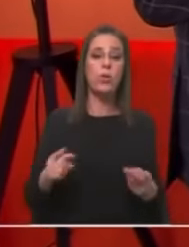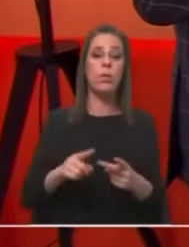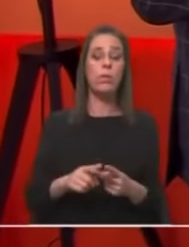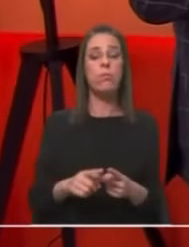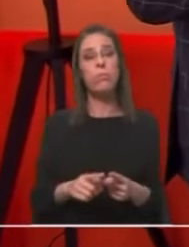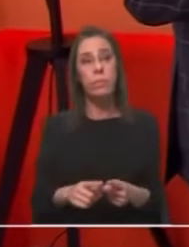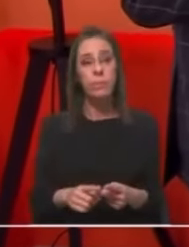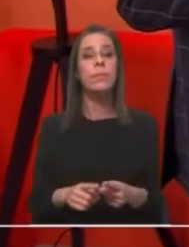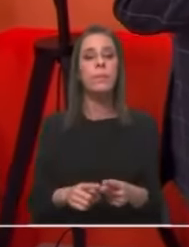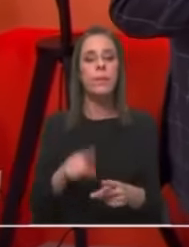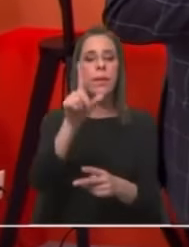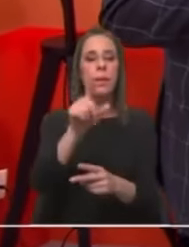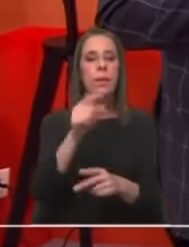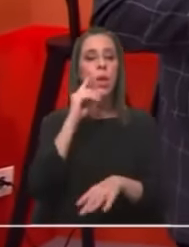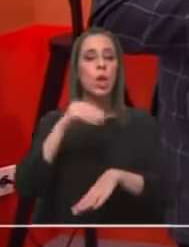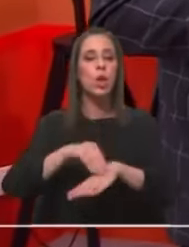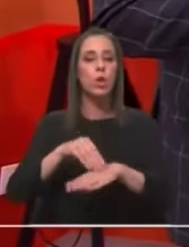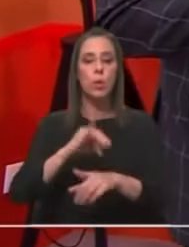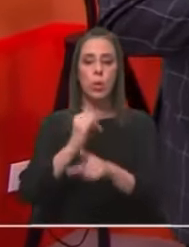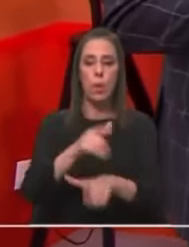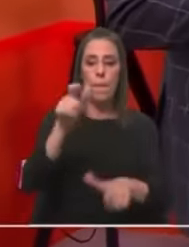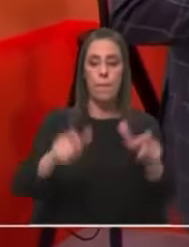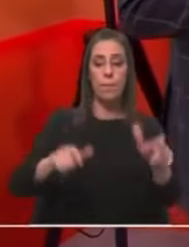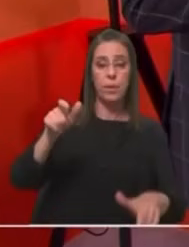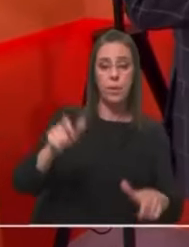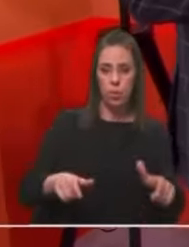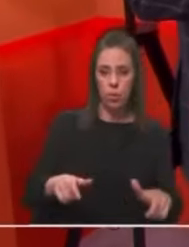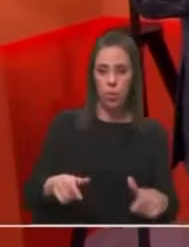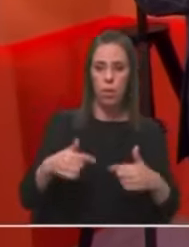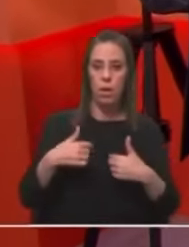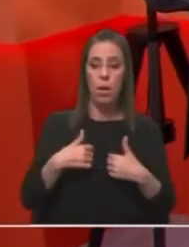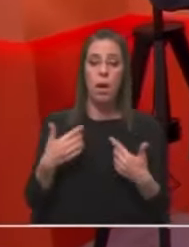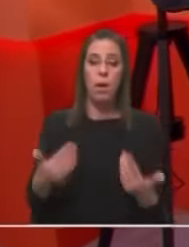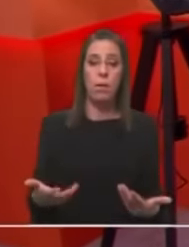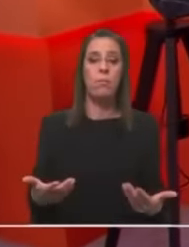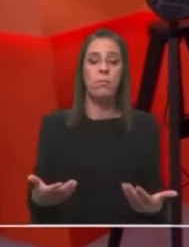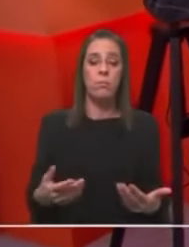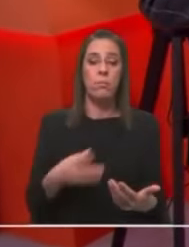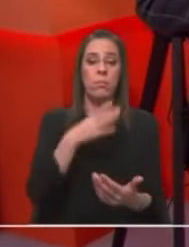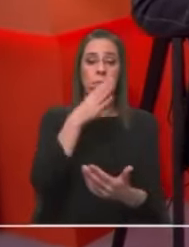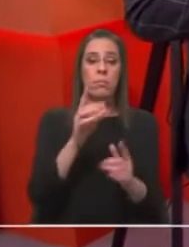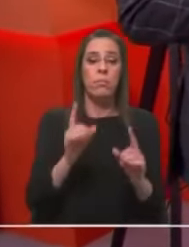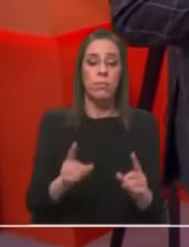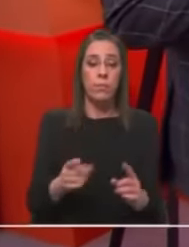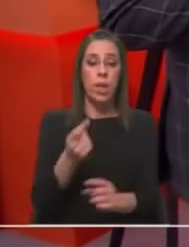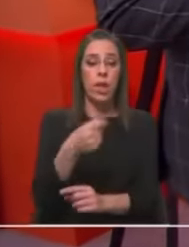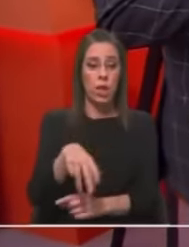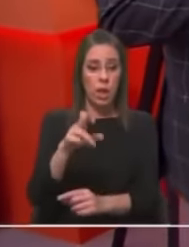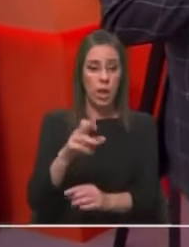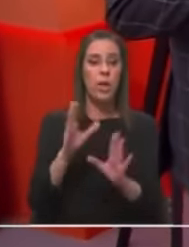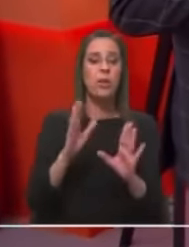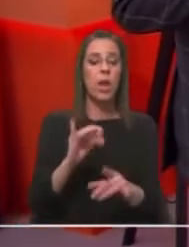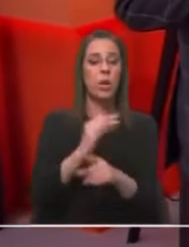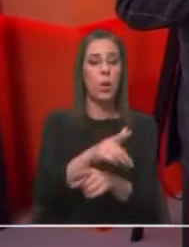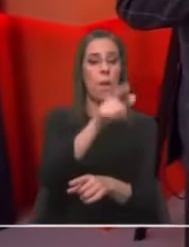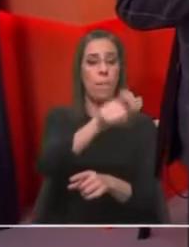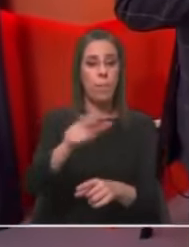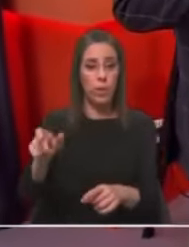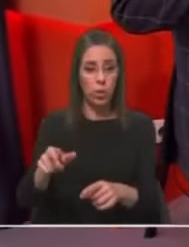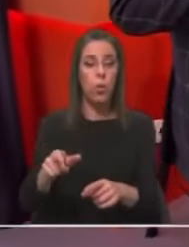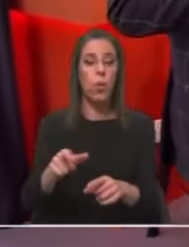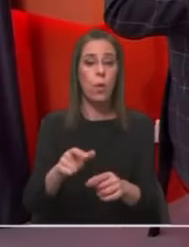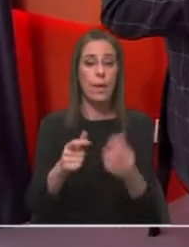ponto de vista dos testemunhos de outras pessoas. Eu, neste momento, posso dizer que a GNR já ouviu outras pessoas para além